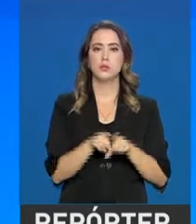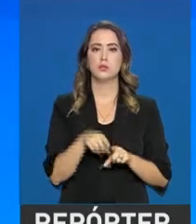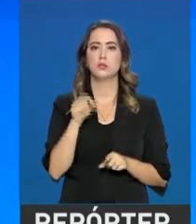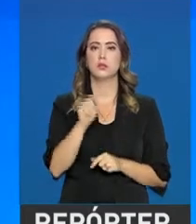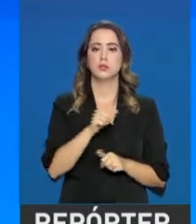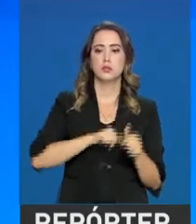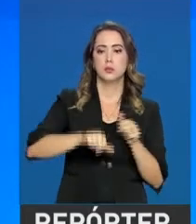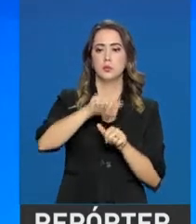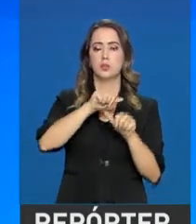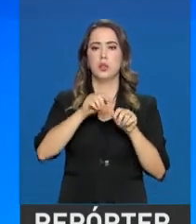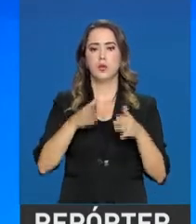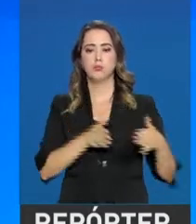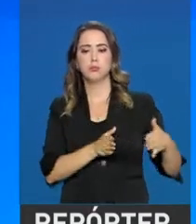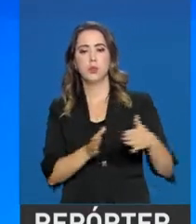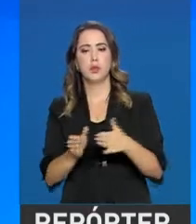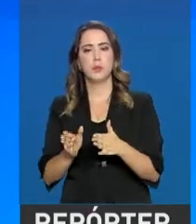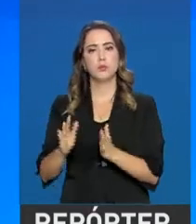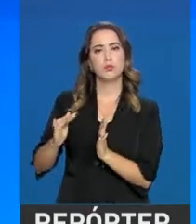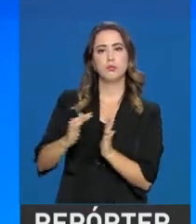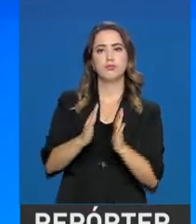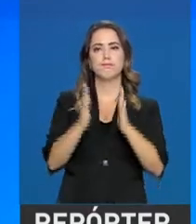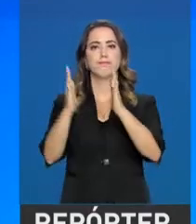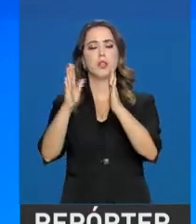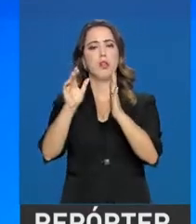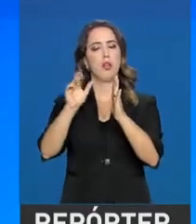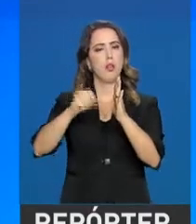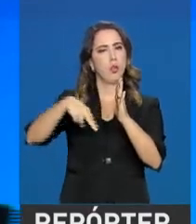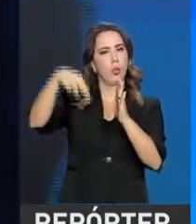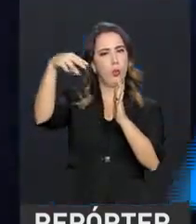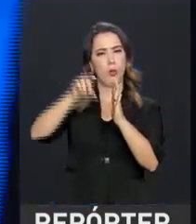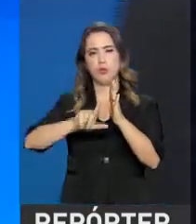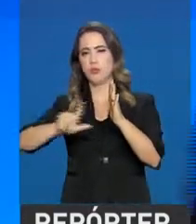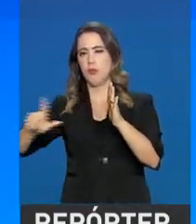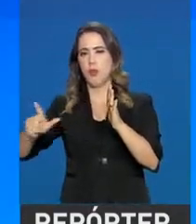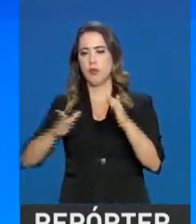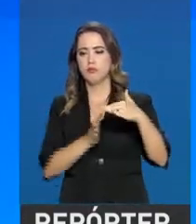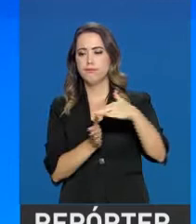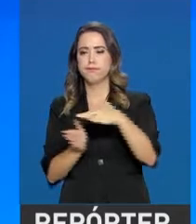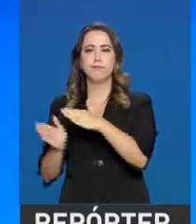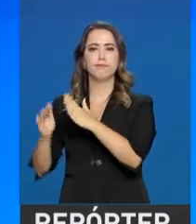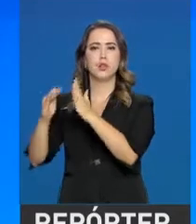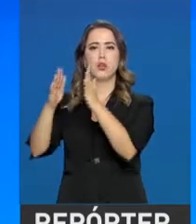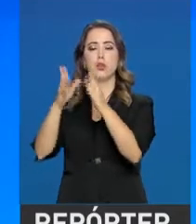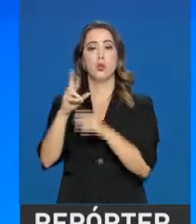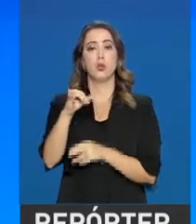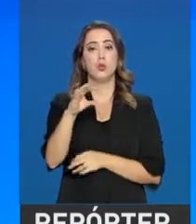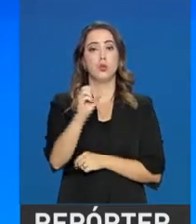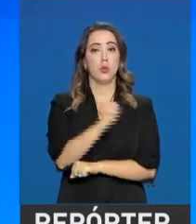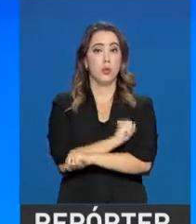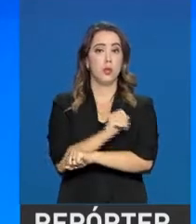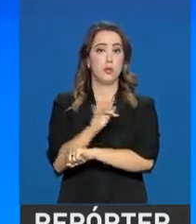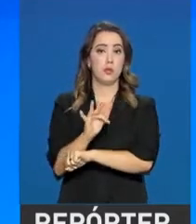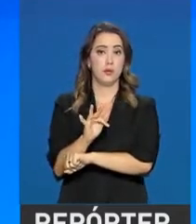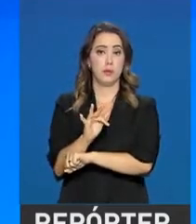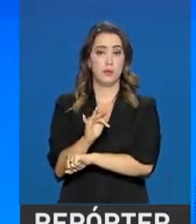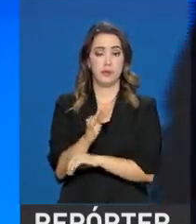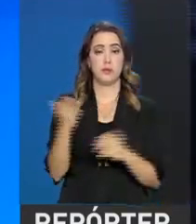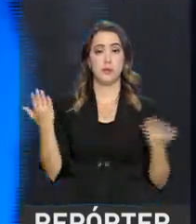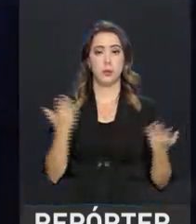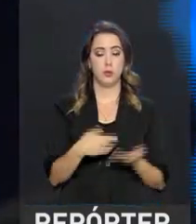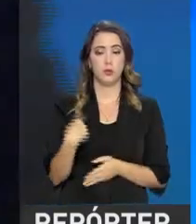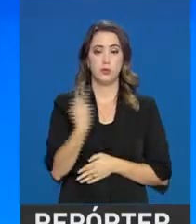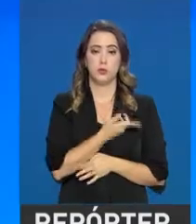na transposição do Rio São Francisco. Trata-se de projeto antigo que agora